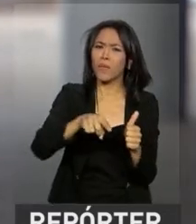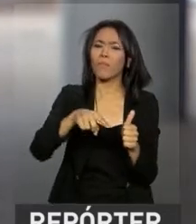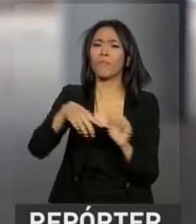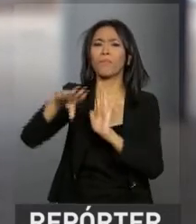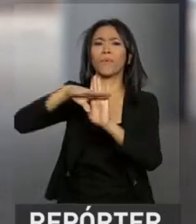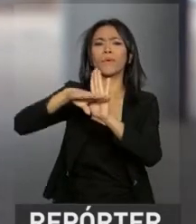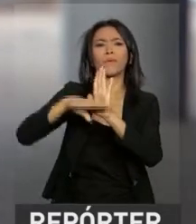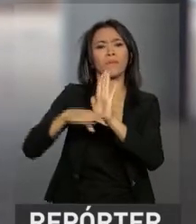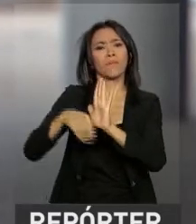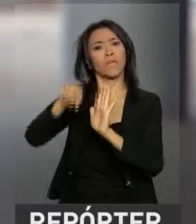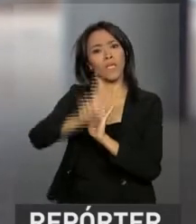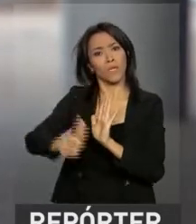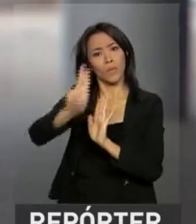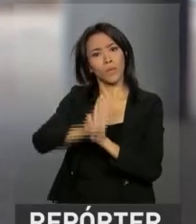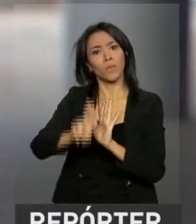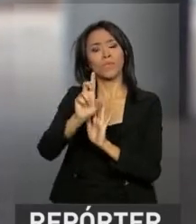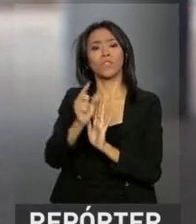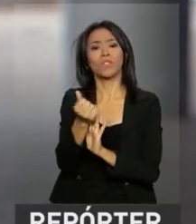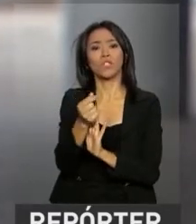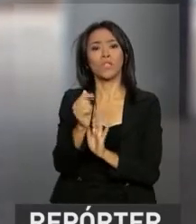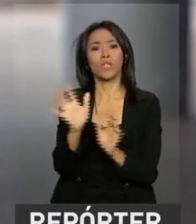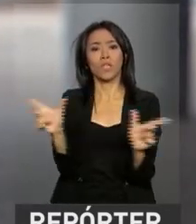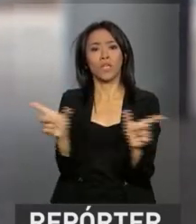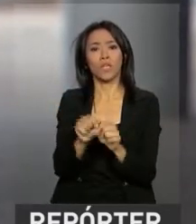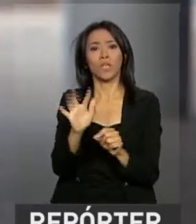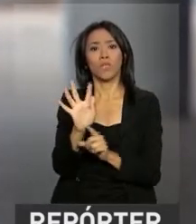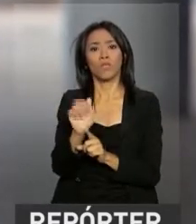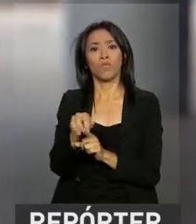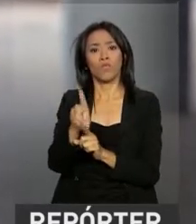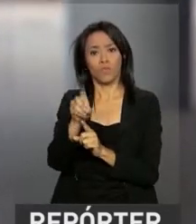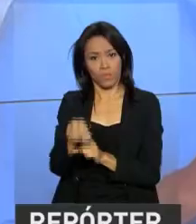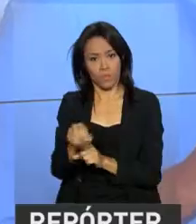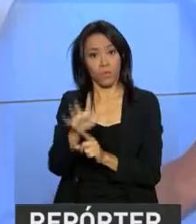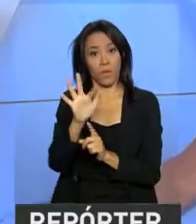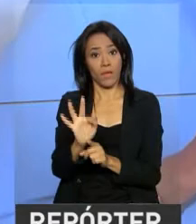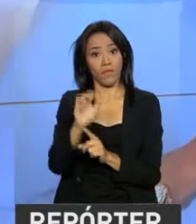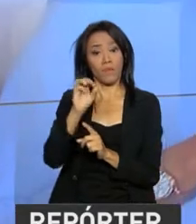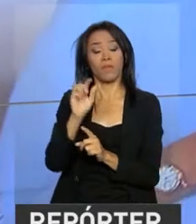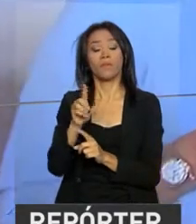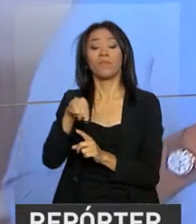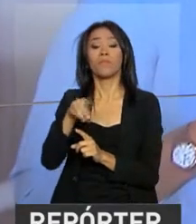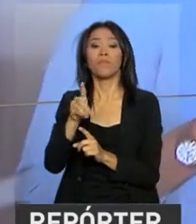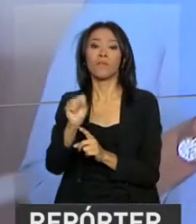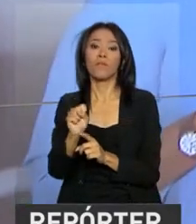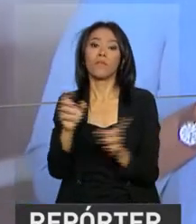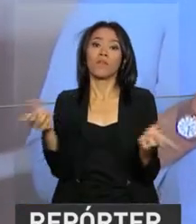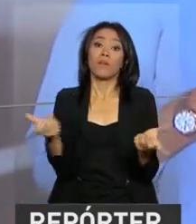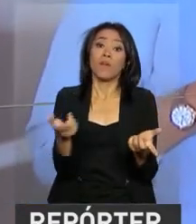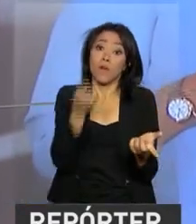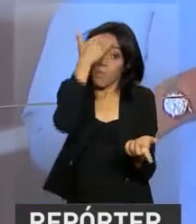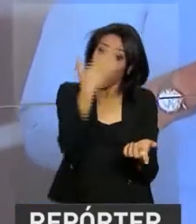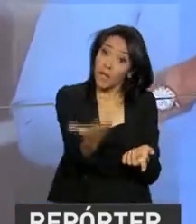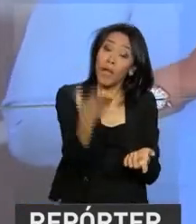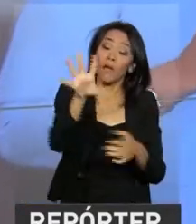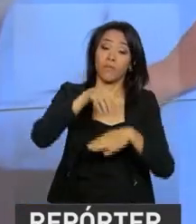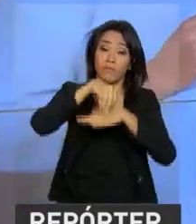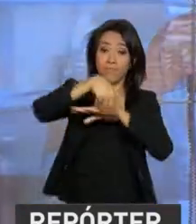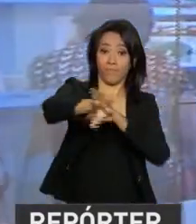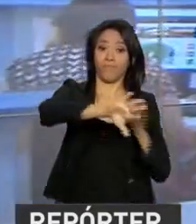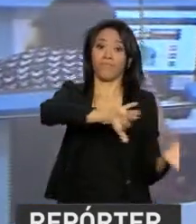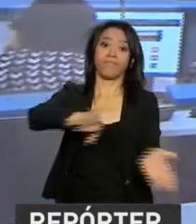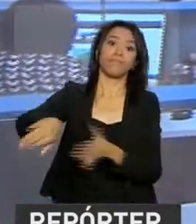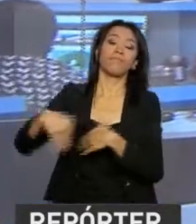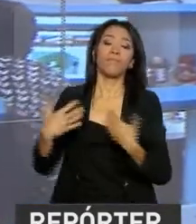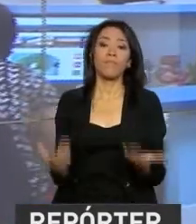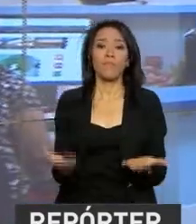utiliza recursos do Fundo de Garantia do Tempo de Serviço. Leandro. Obrigado, Mara, pelas suas informações aí do Palácio Planalto. E